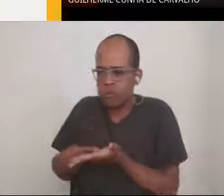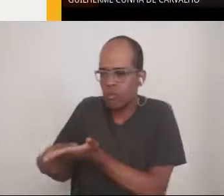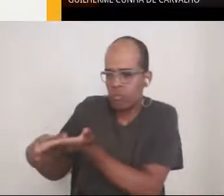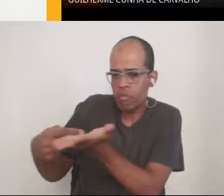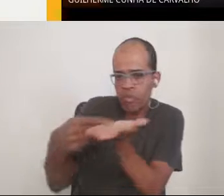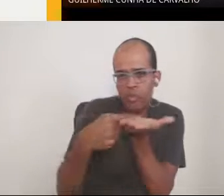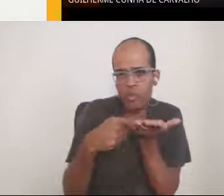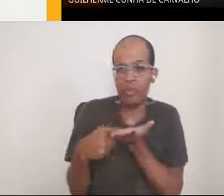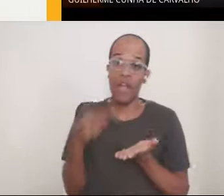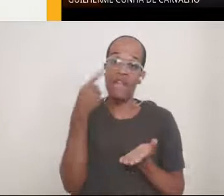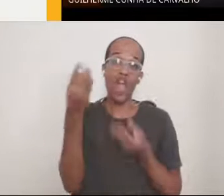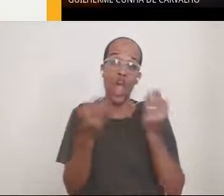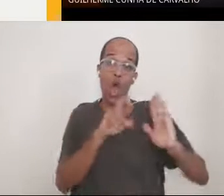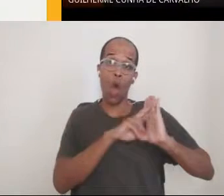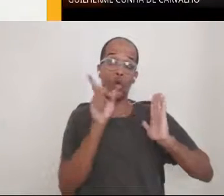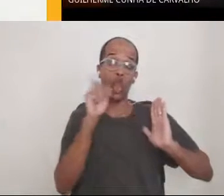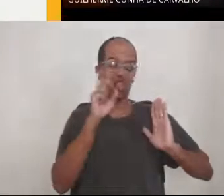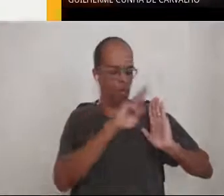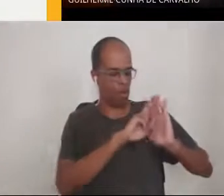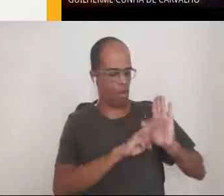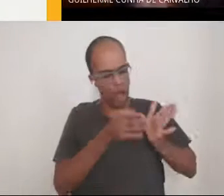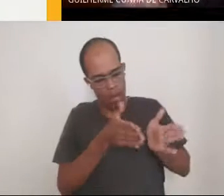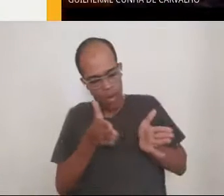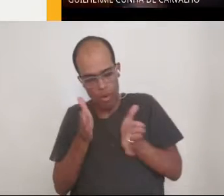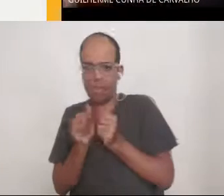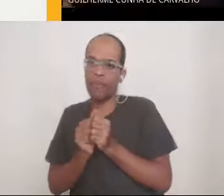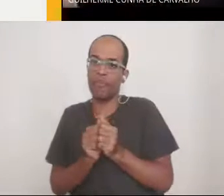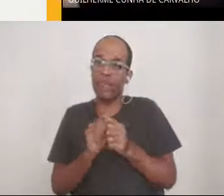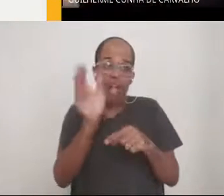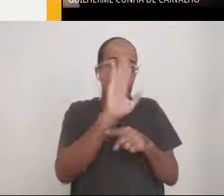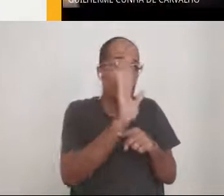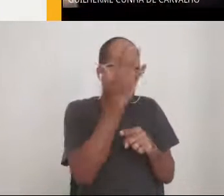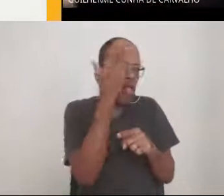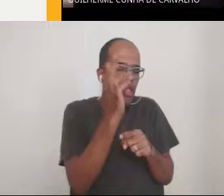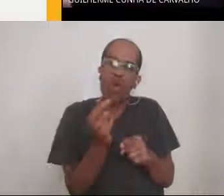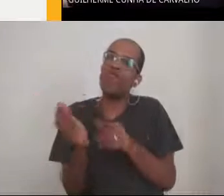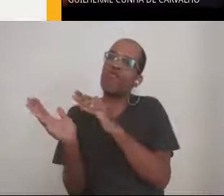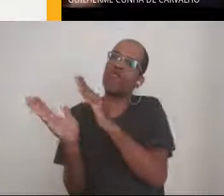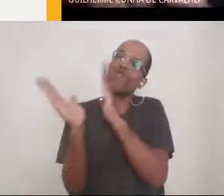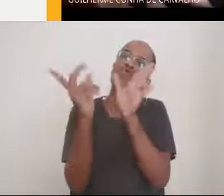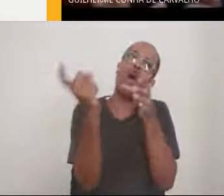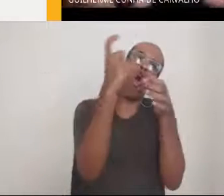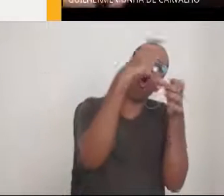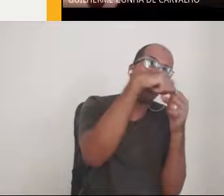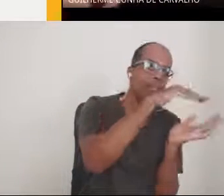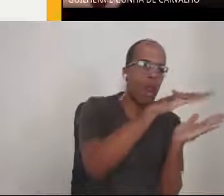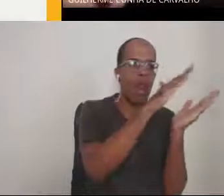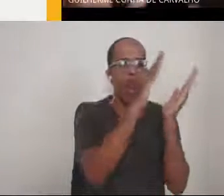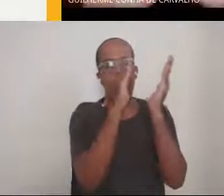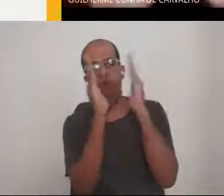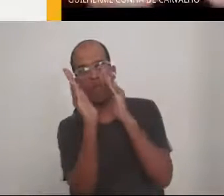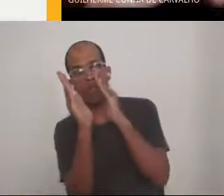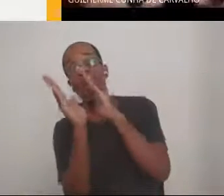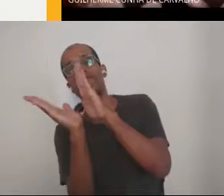como organiza a rotina, se quiser, reveja o vídeo depois, vai pegando as dicas, e assim, como a gente